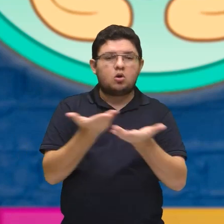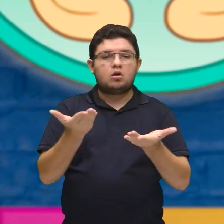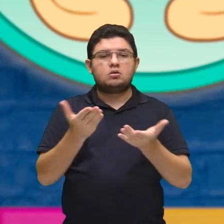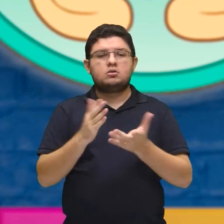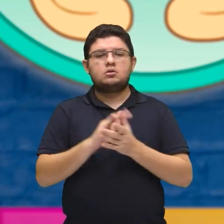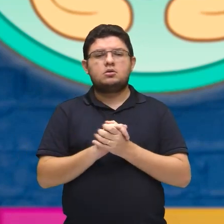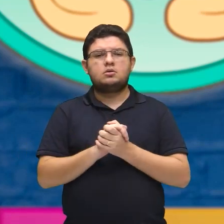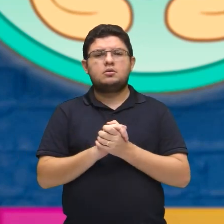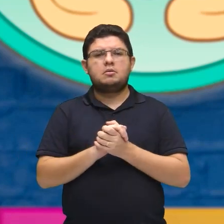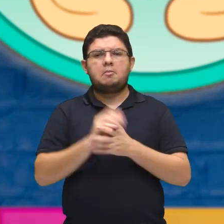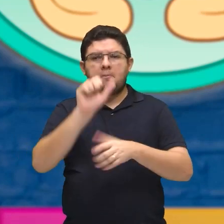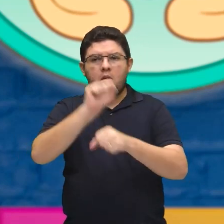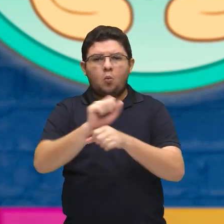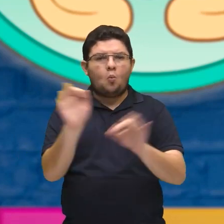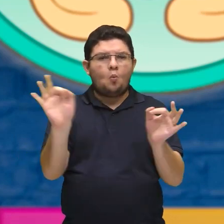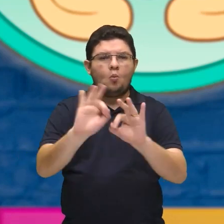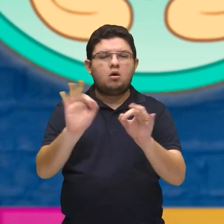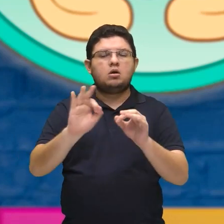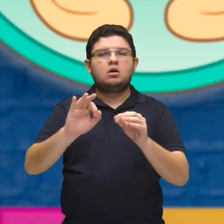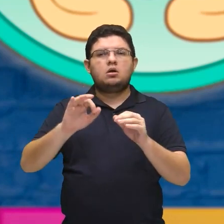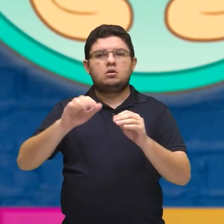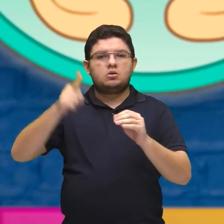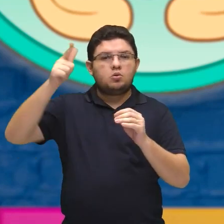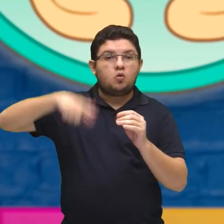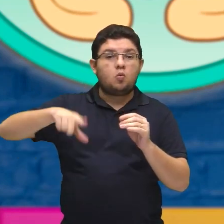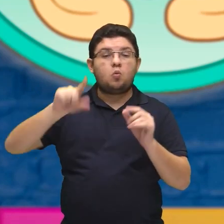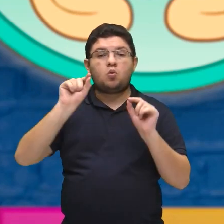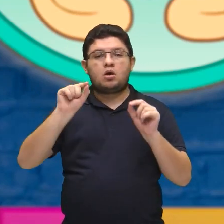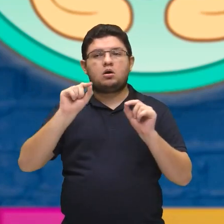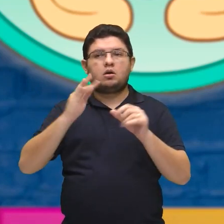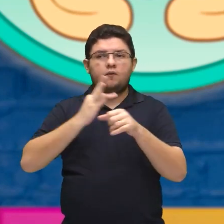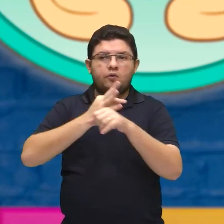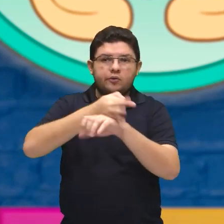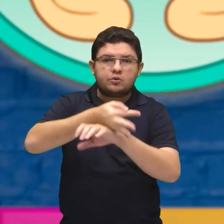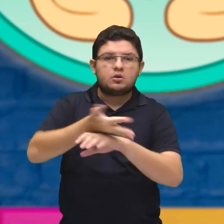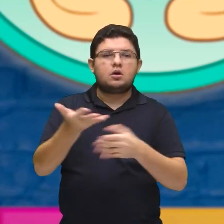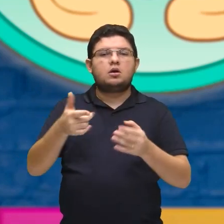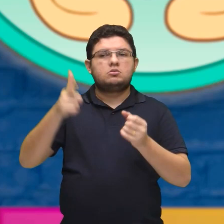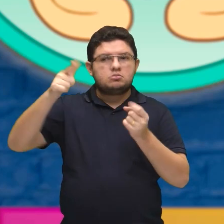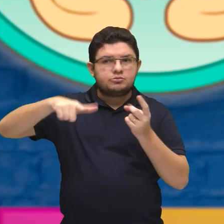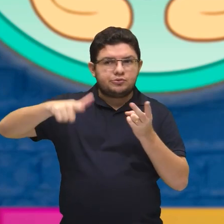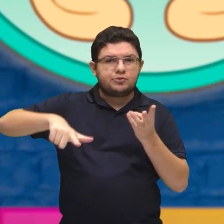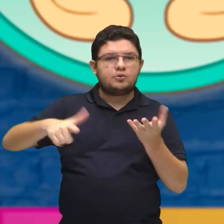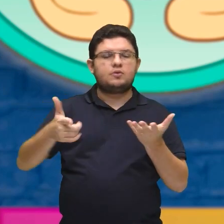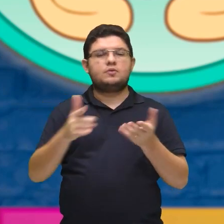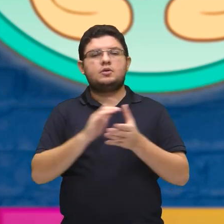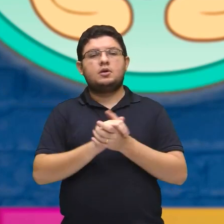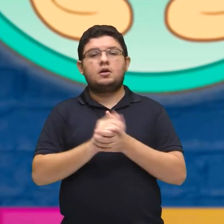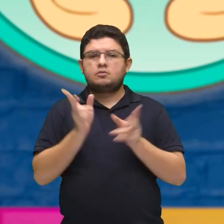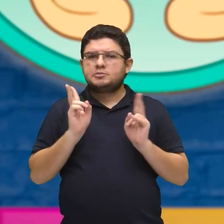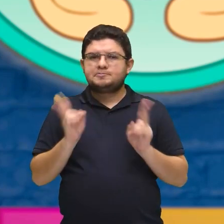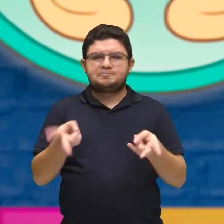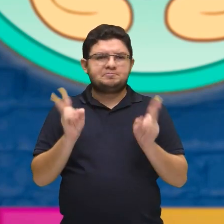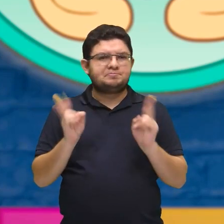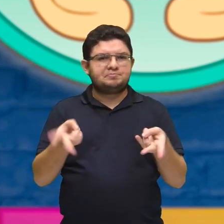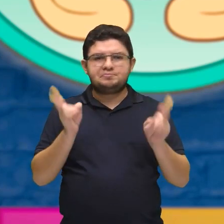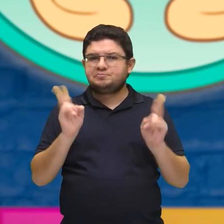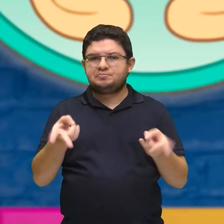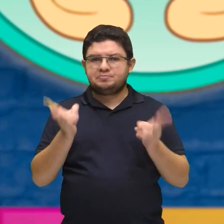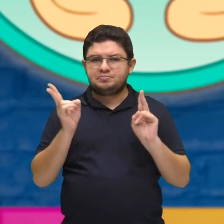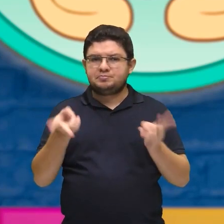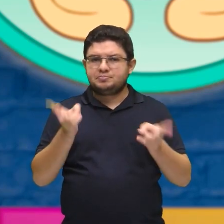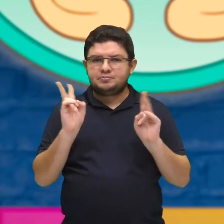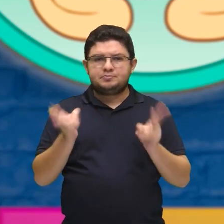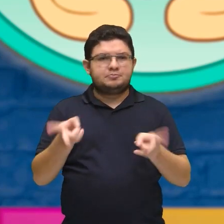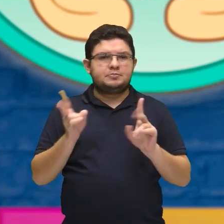não tratou na escola, vai para onde? Vai para a faculdade. E isso vai se espalhando na